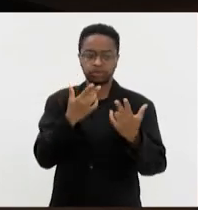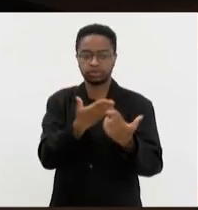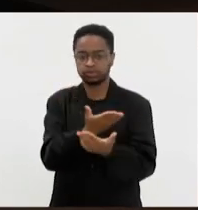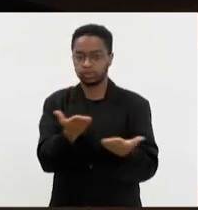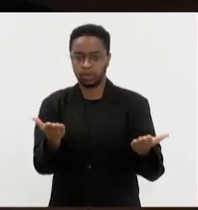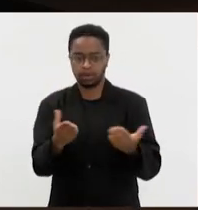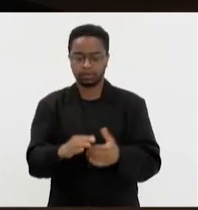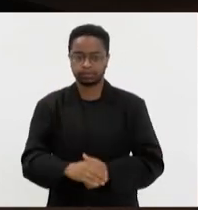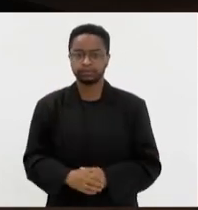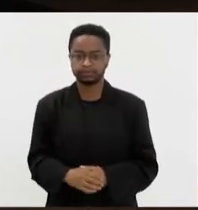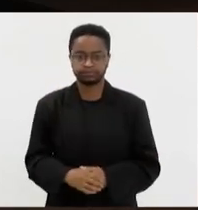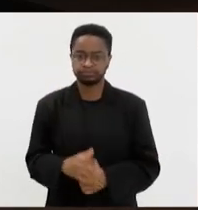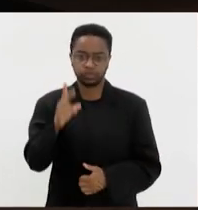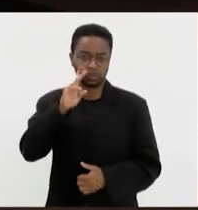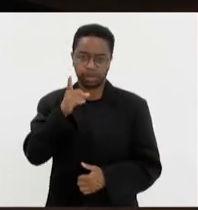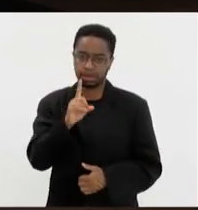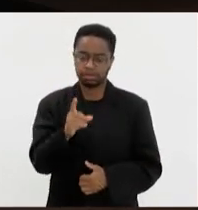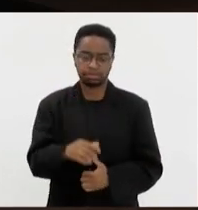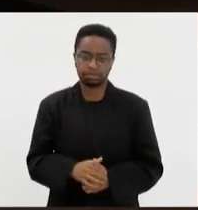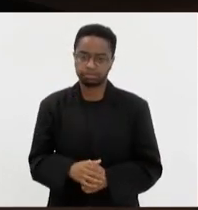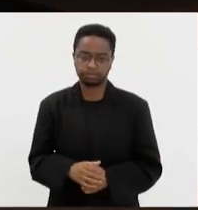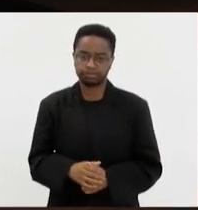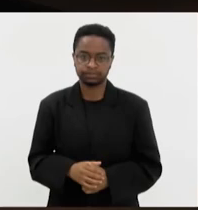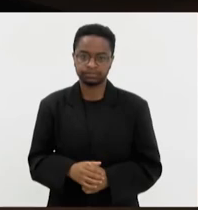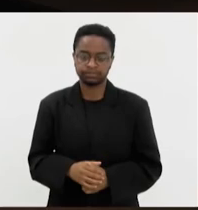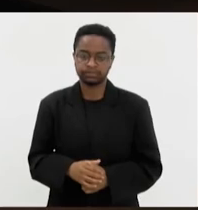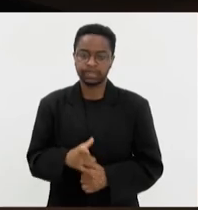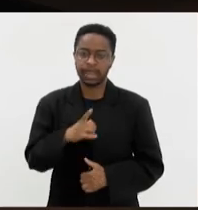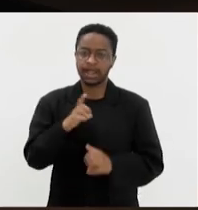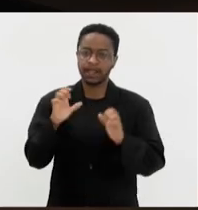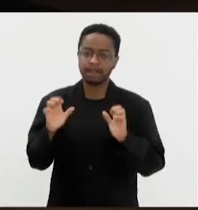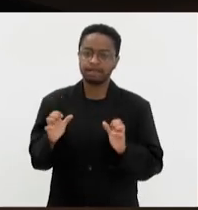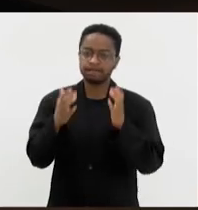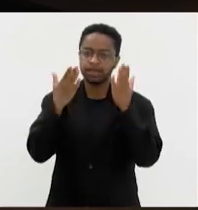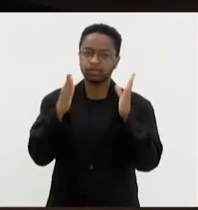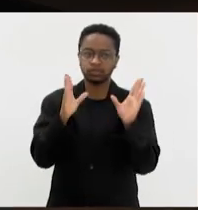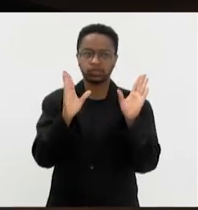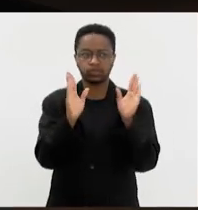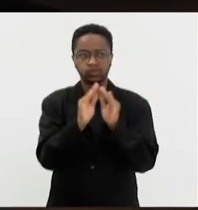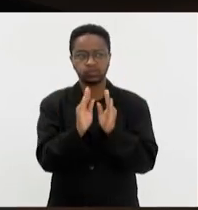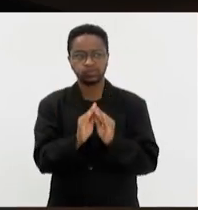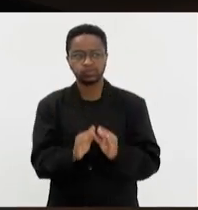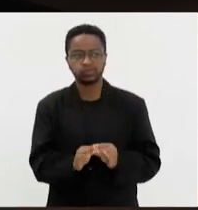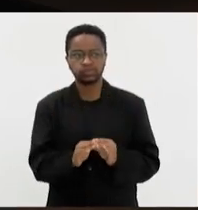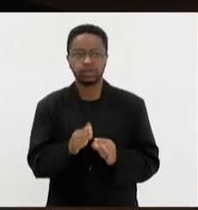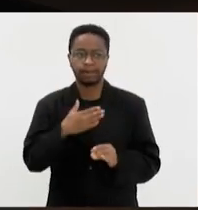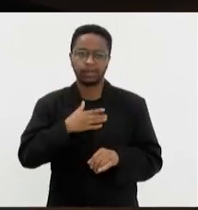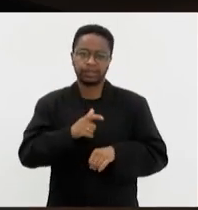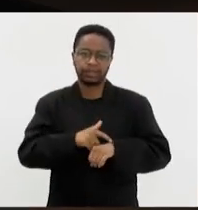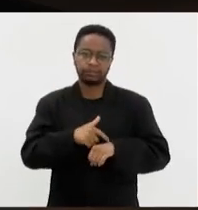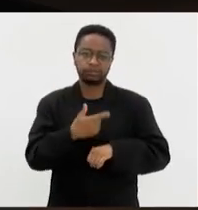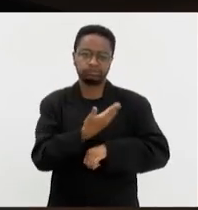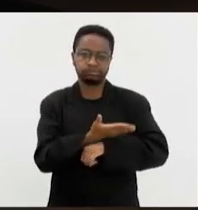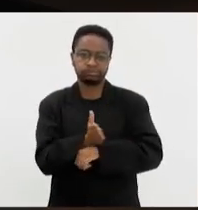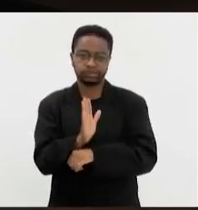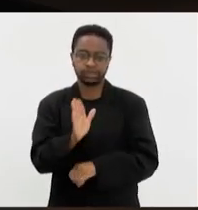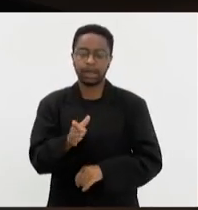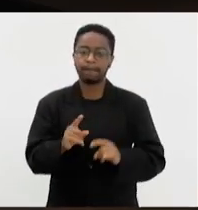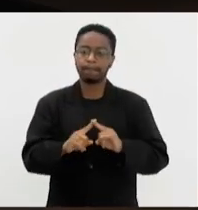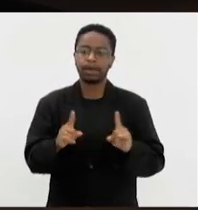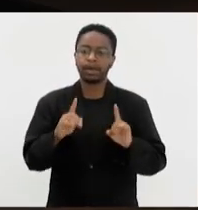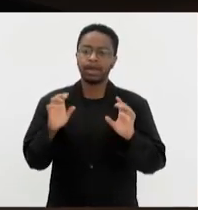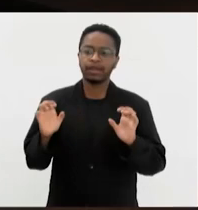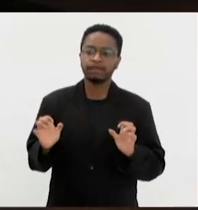importância não me recordo um evento que eh resumidamente e o meu tempo já tá acabando seria